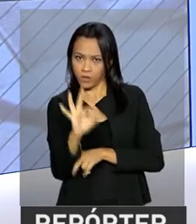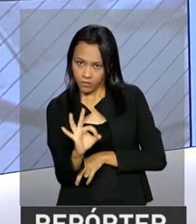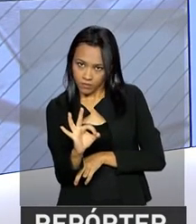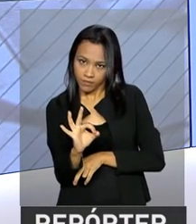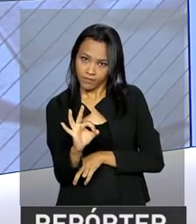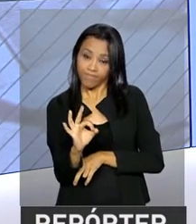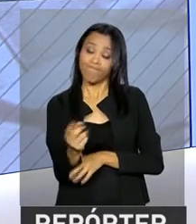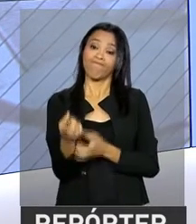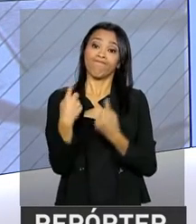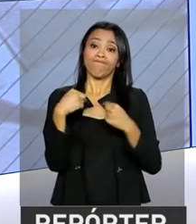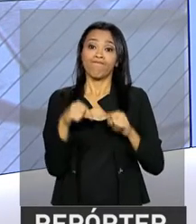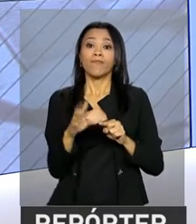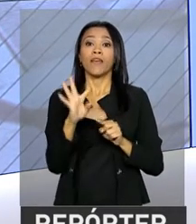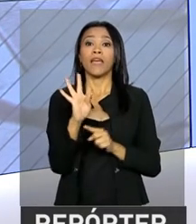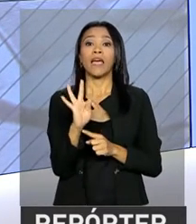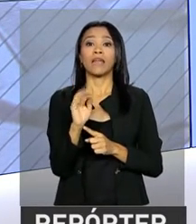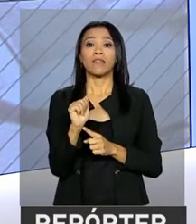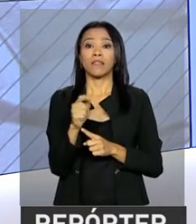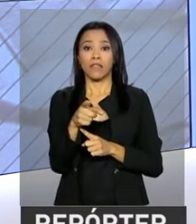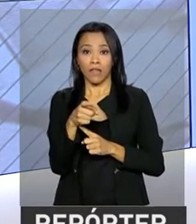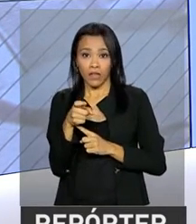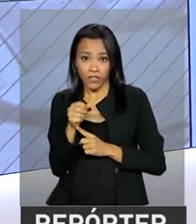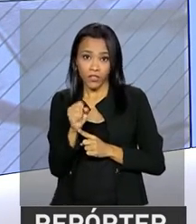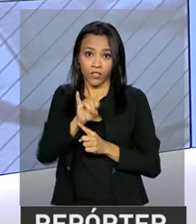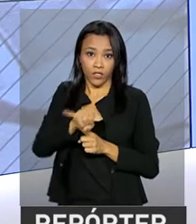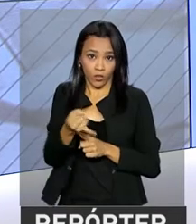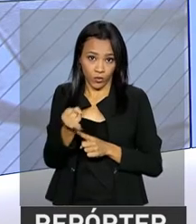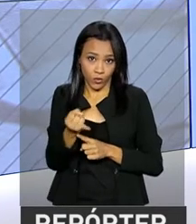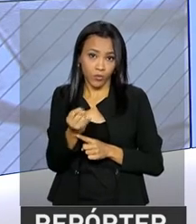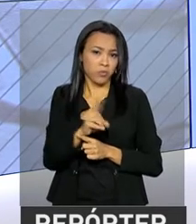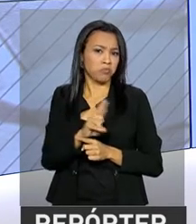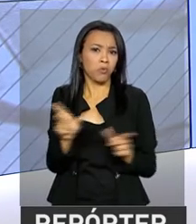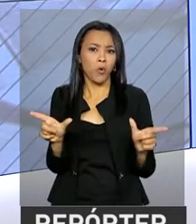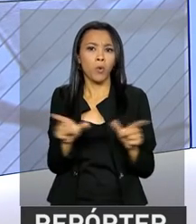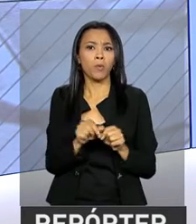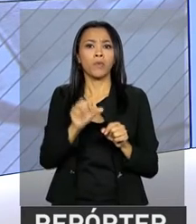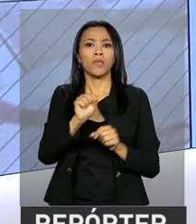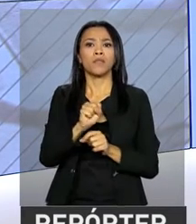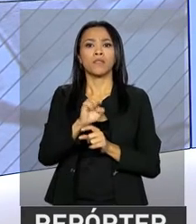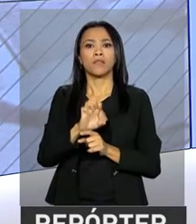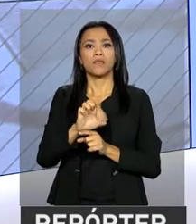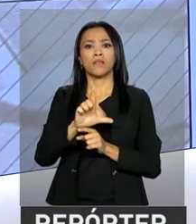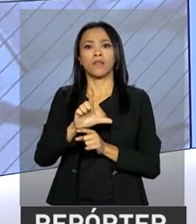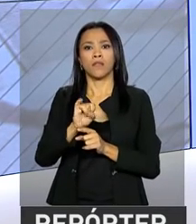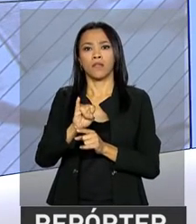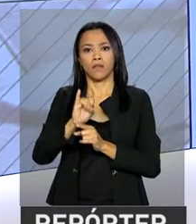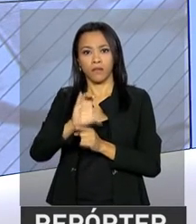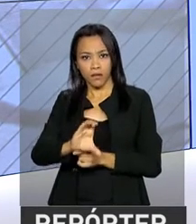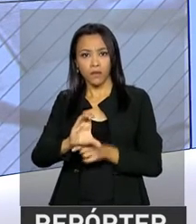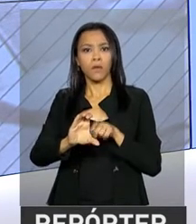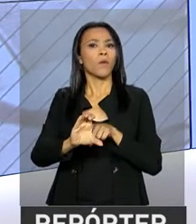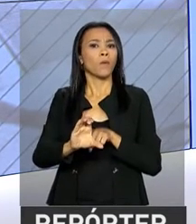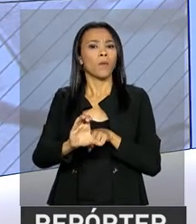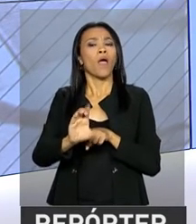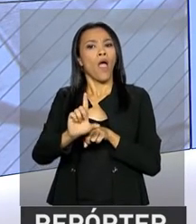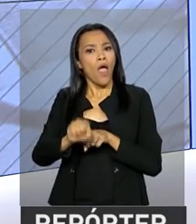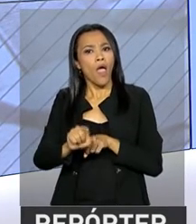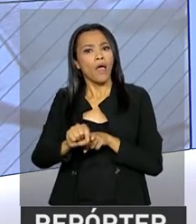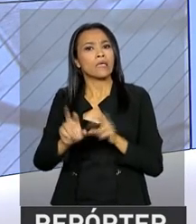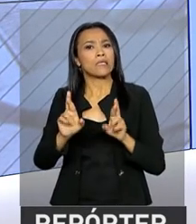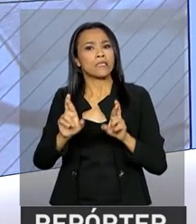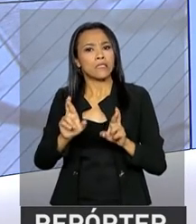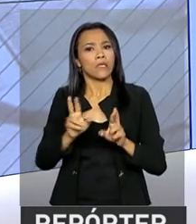0,48%. E a taxa básica de juros, que é a Selic, que é a taxa básica de juros da economia brasileira, a estimativa é